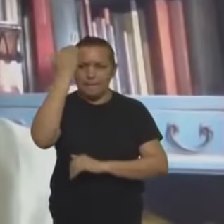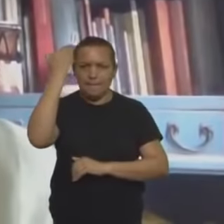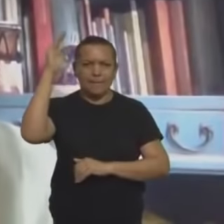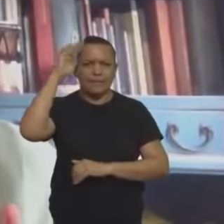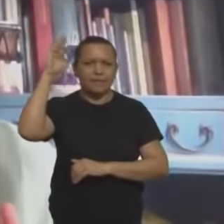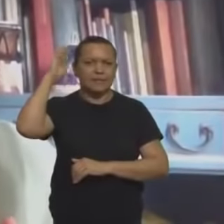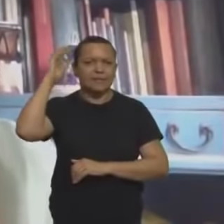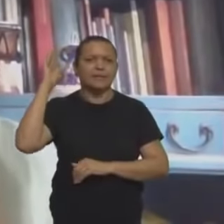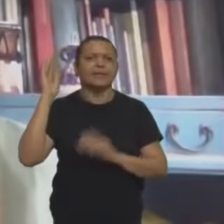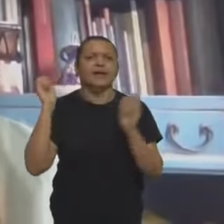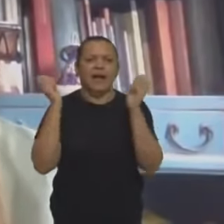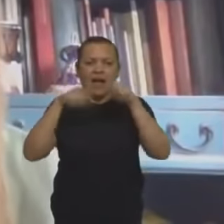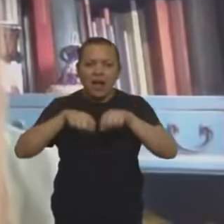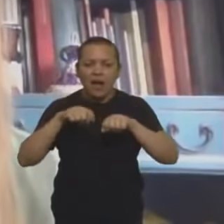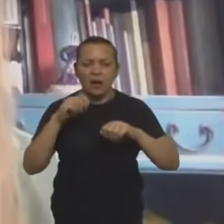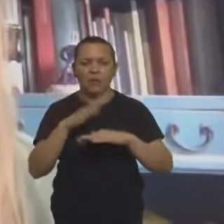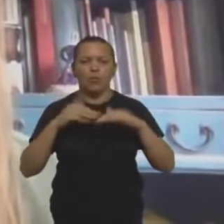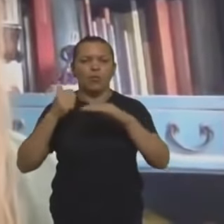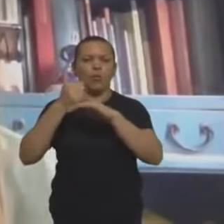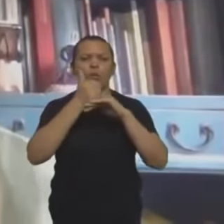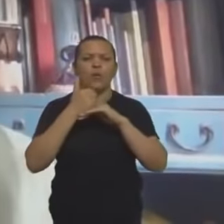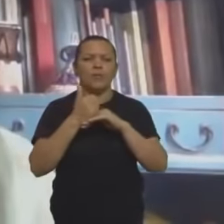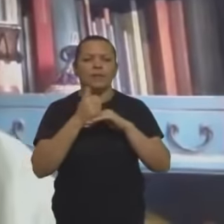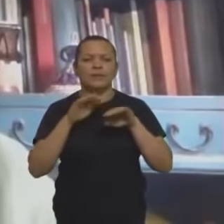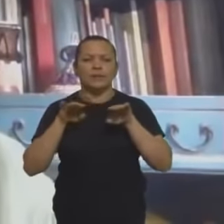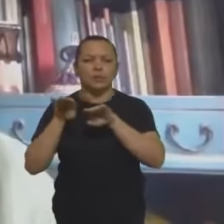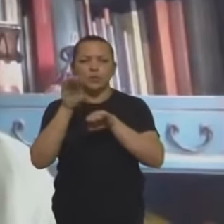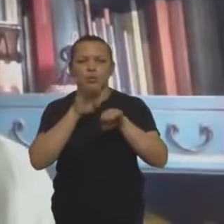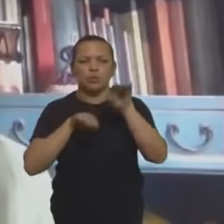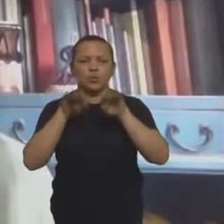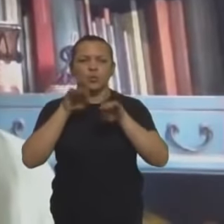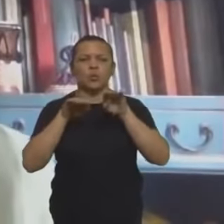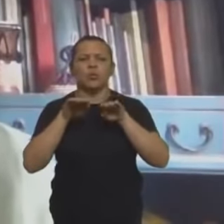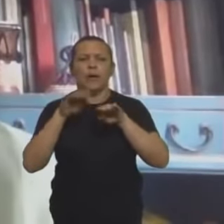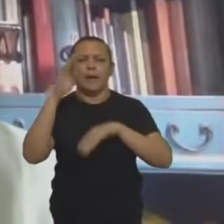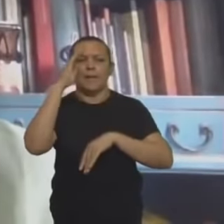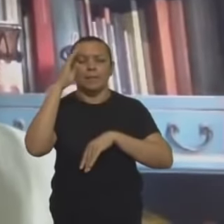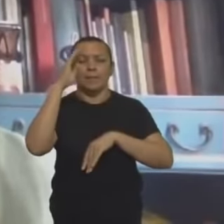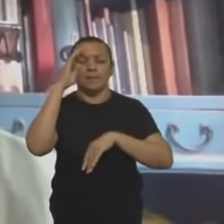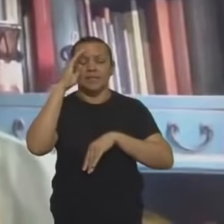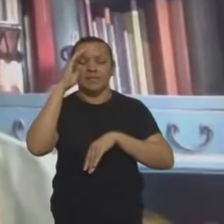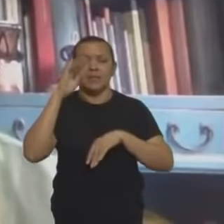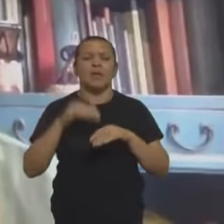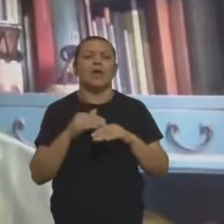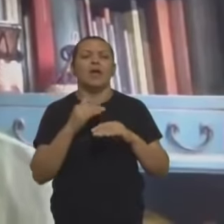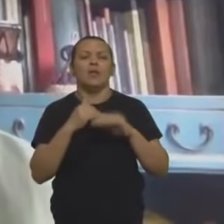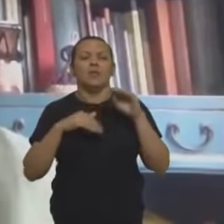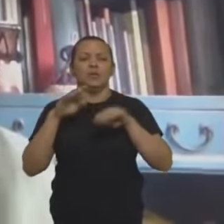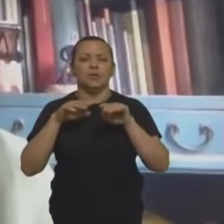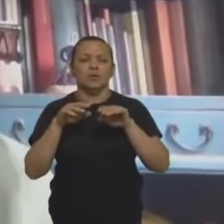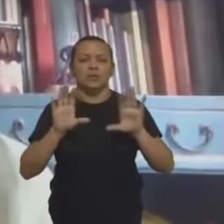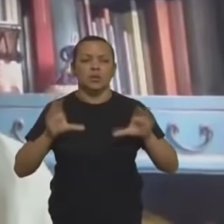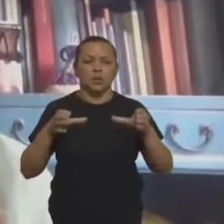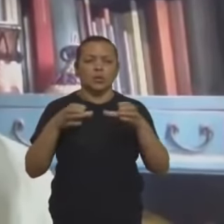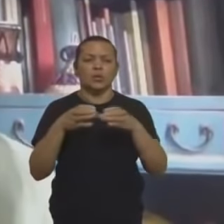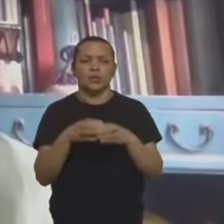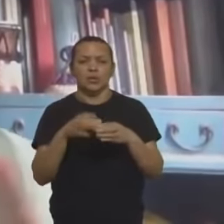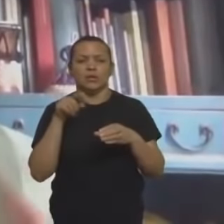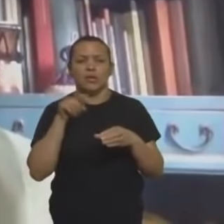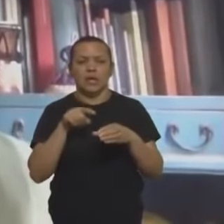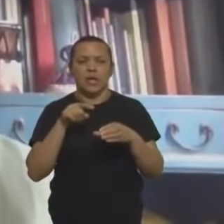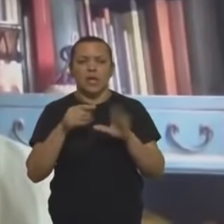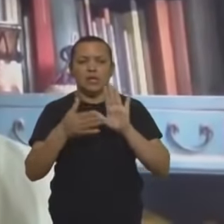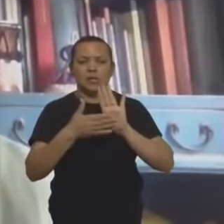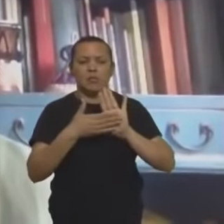nas potencialidades individuais e, principalmente, nas potencialidades coletivas, que é a grande proposta